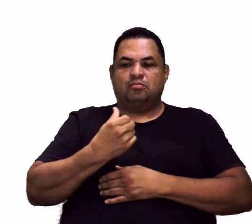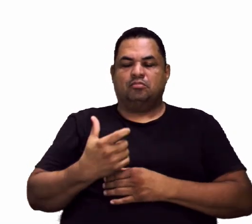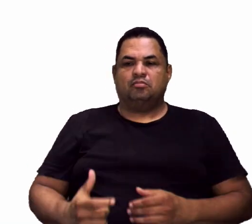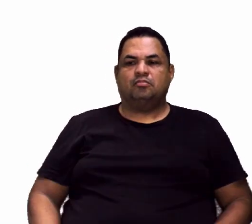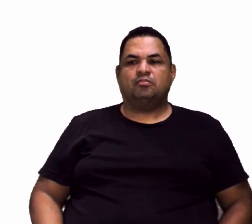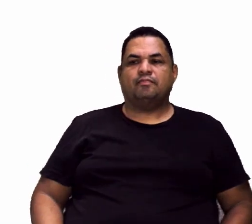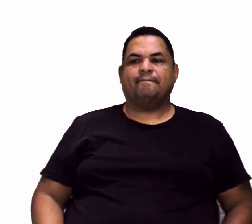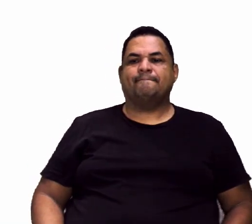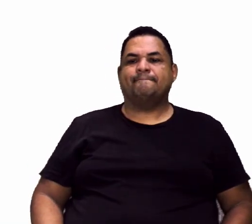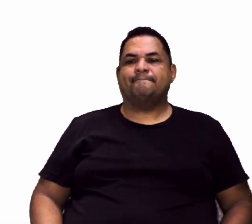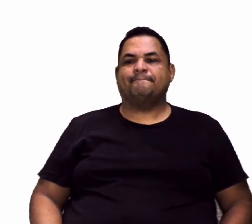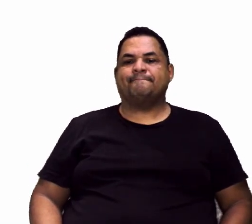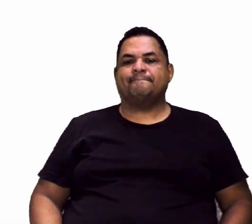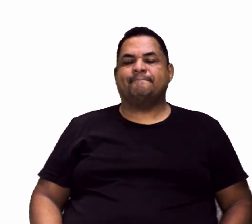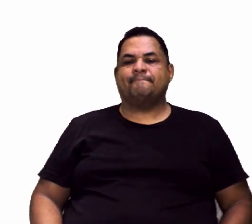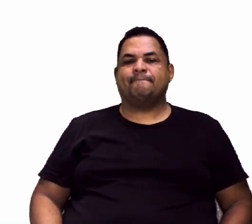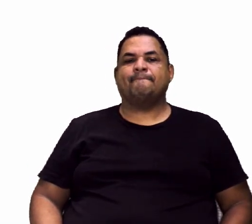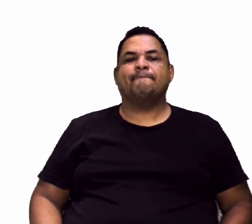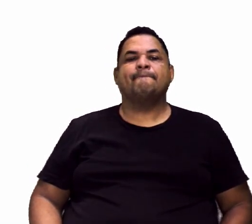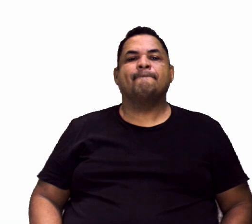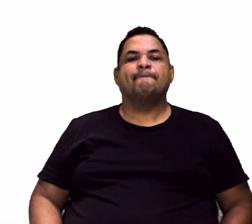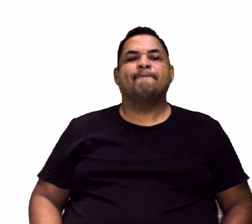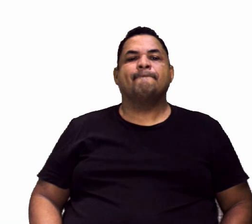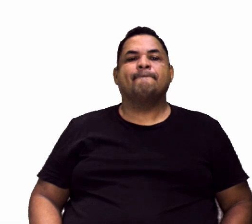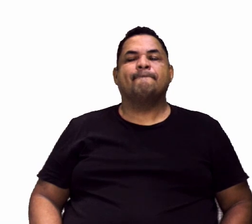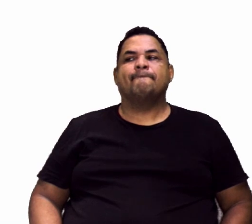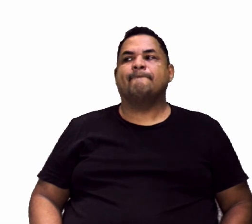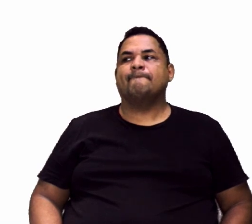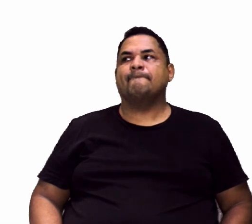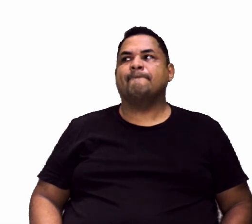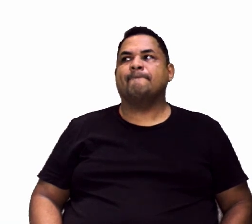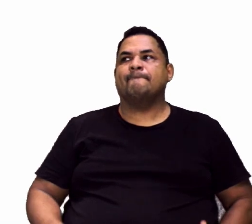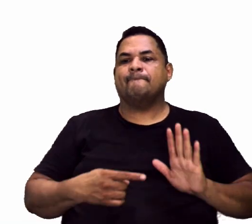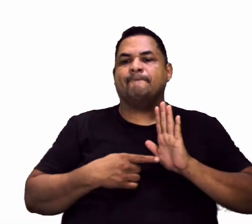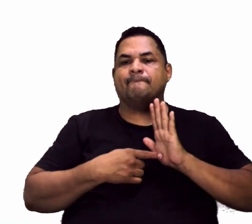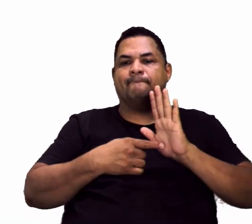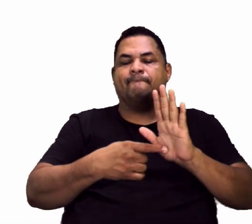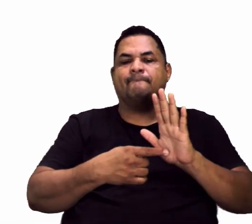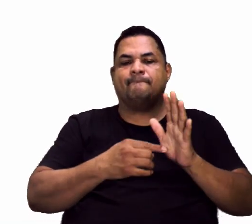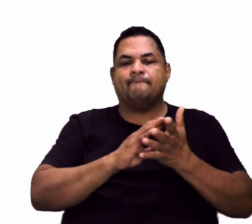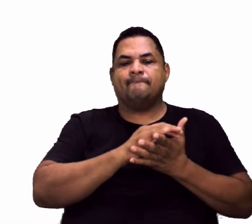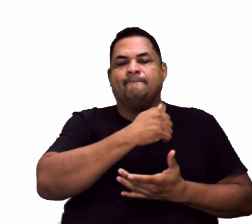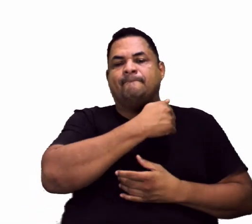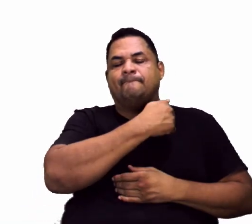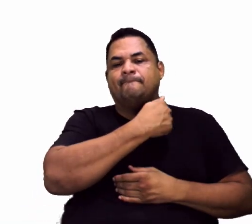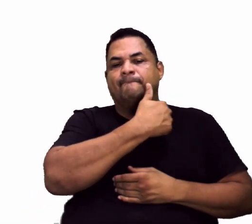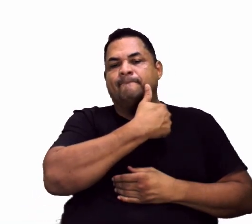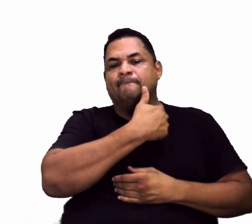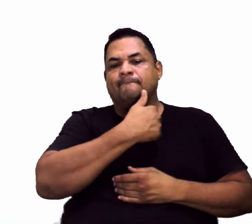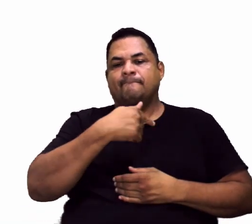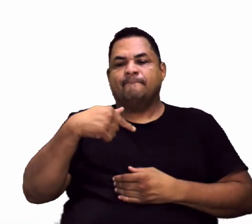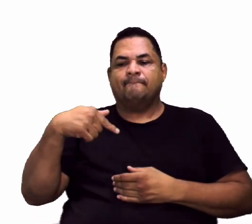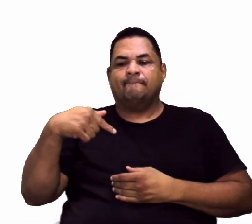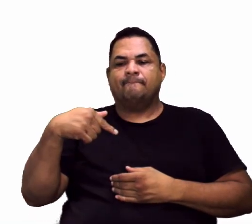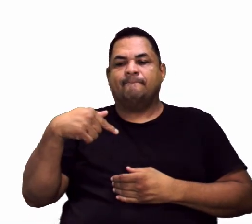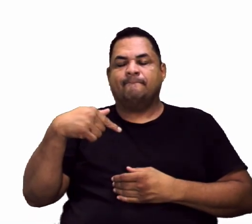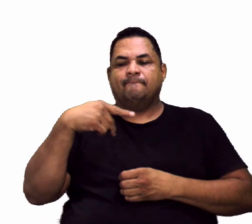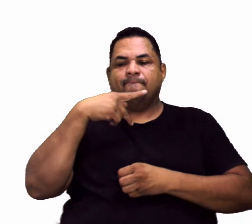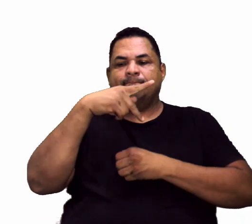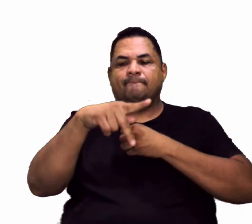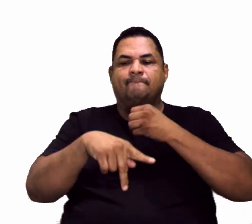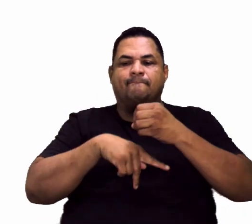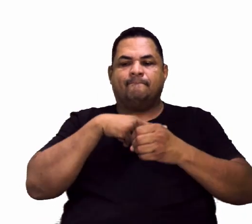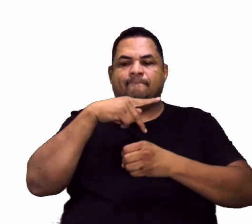só, ele apresenta 17 prótons. Se apresenta 17 prótons, no